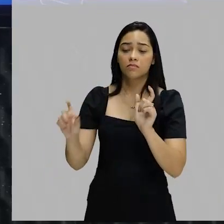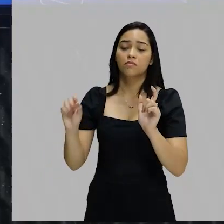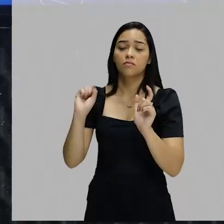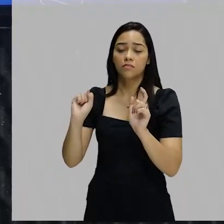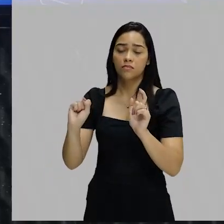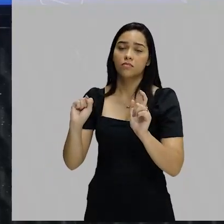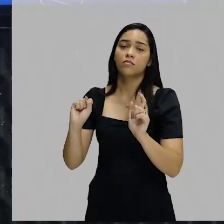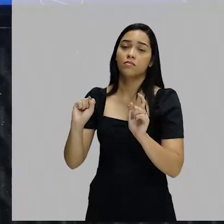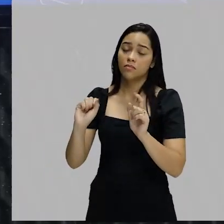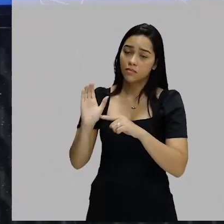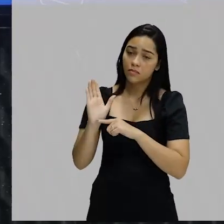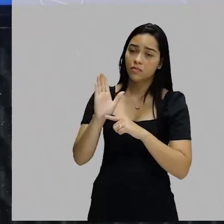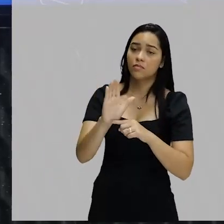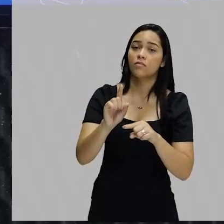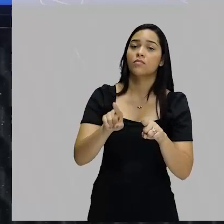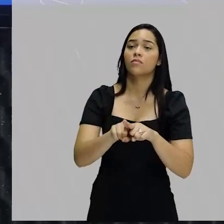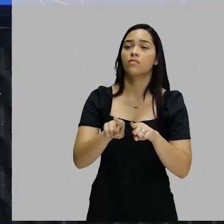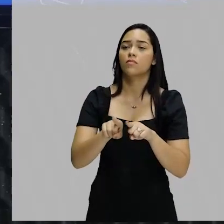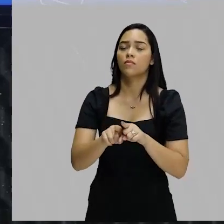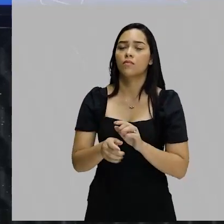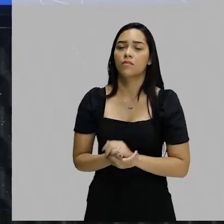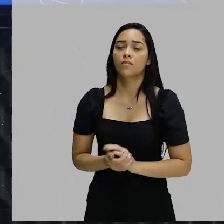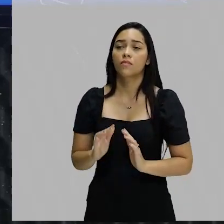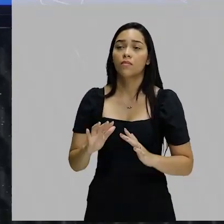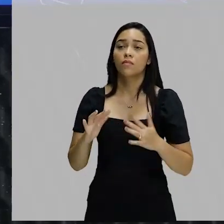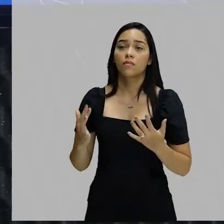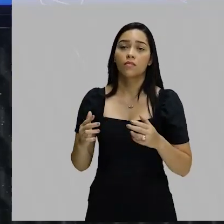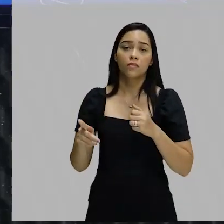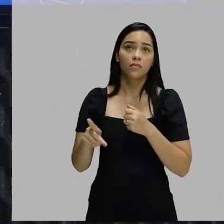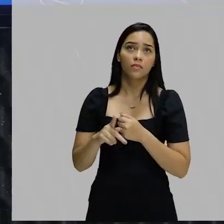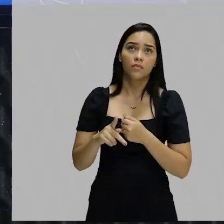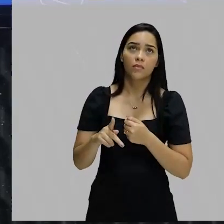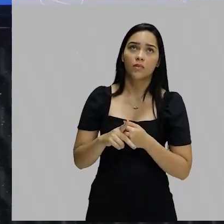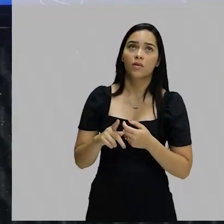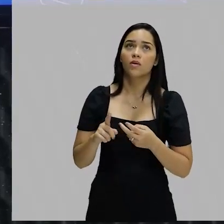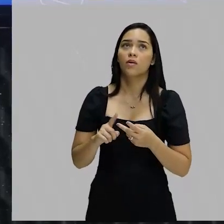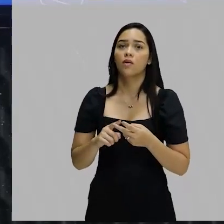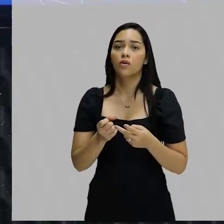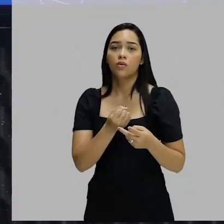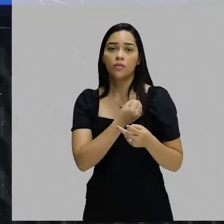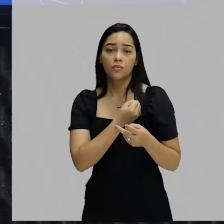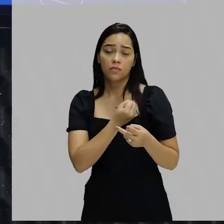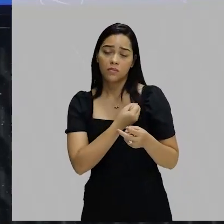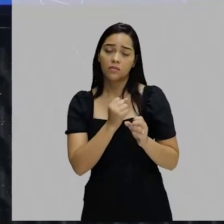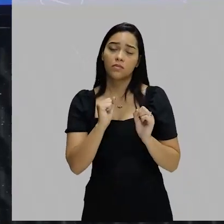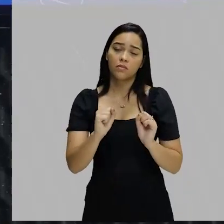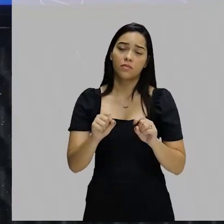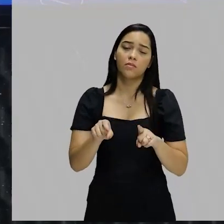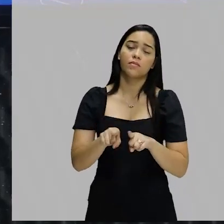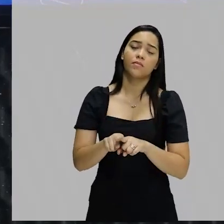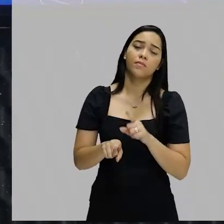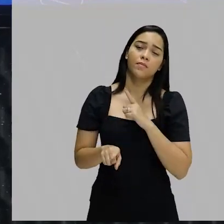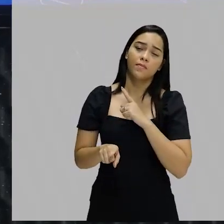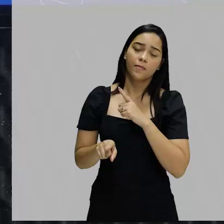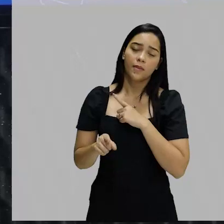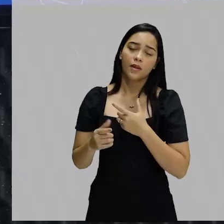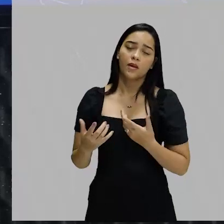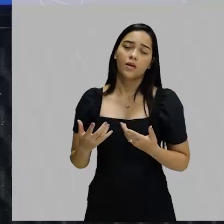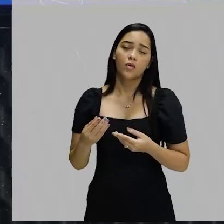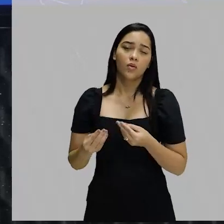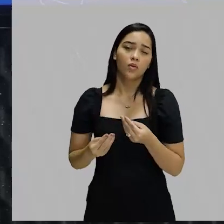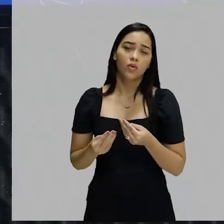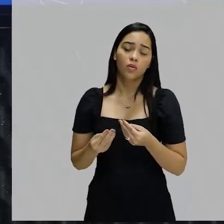aí funcionar como determinantes. Quais? Os pronomes, os numerais, né? Podem aí também estar funcionando